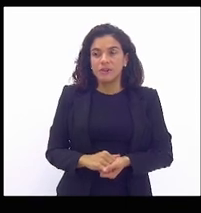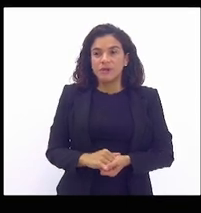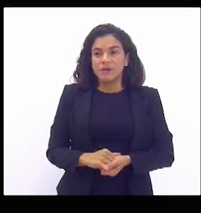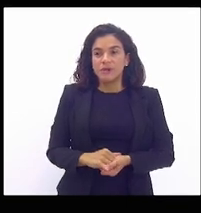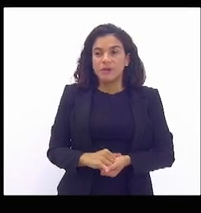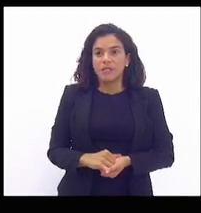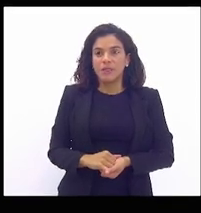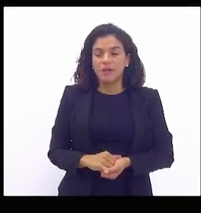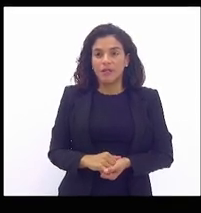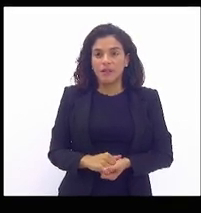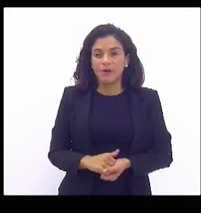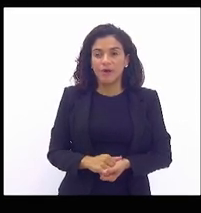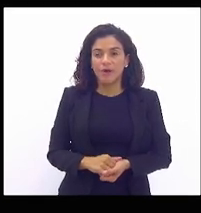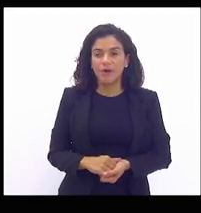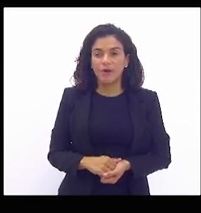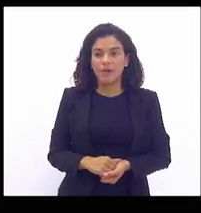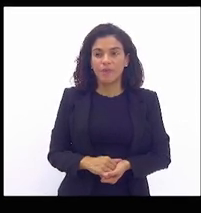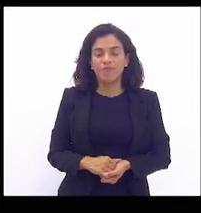O Alto,